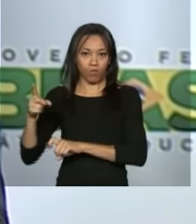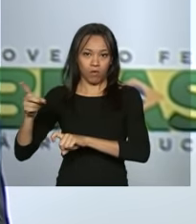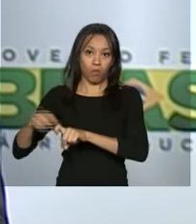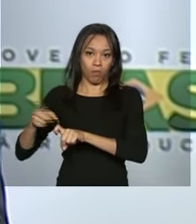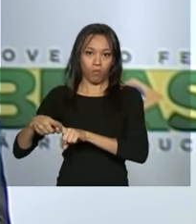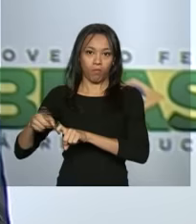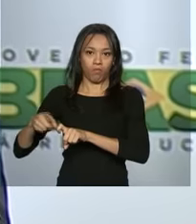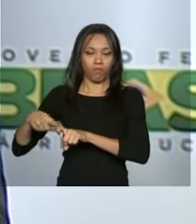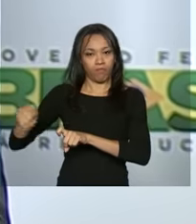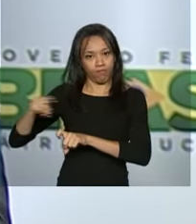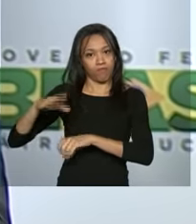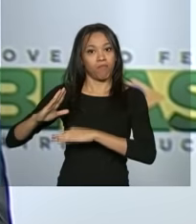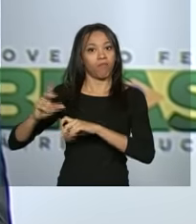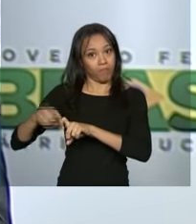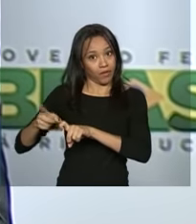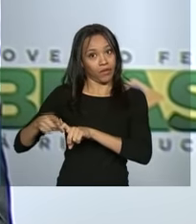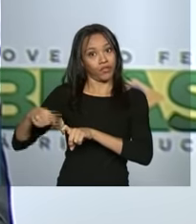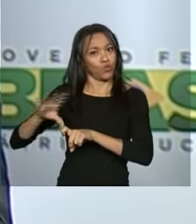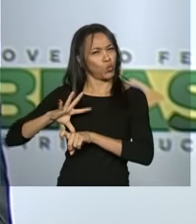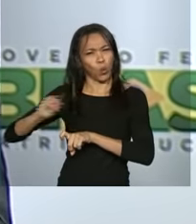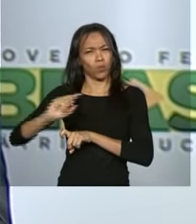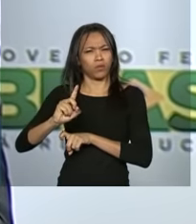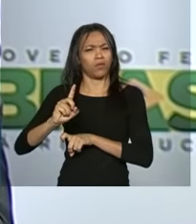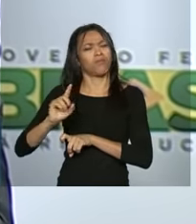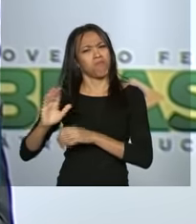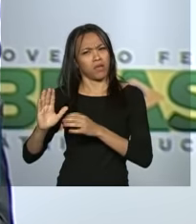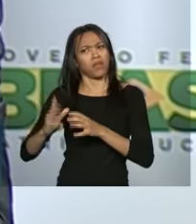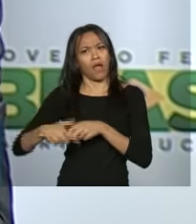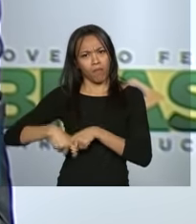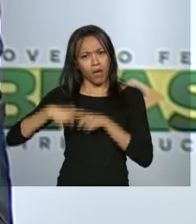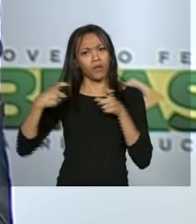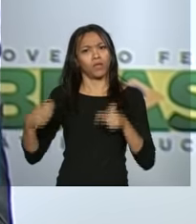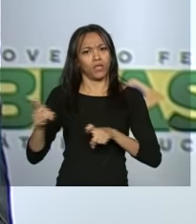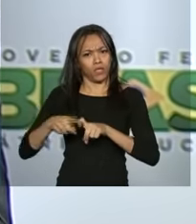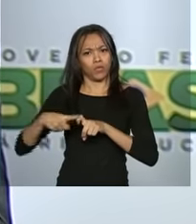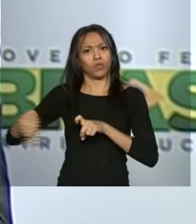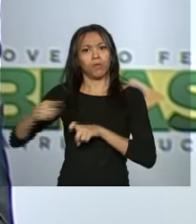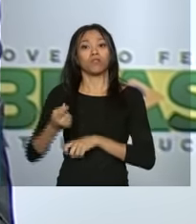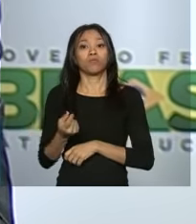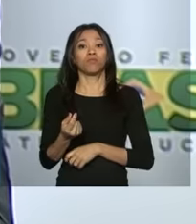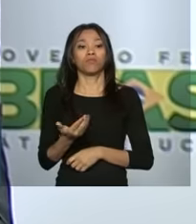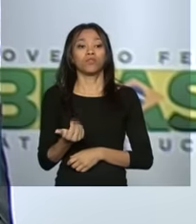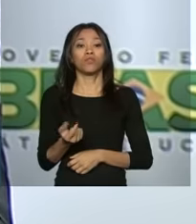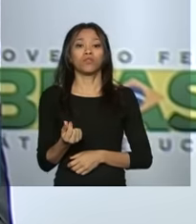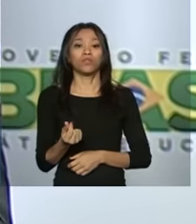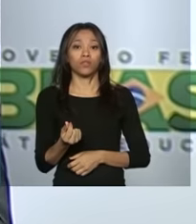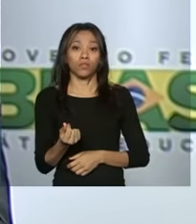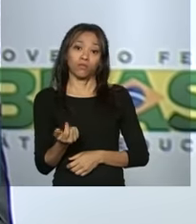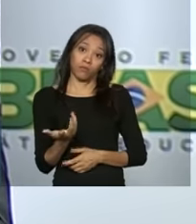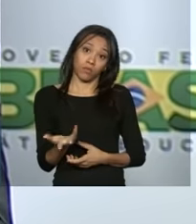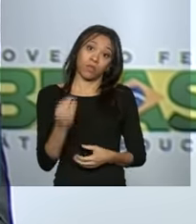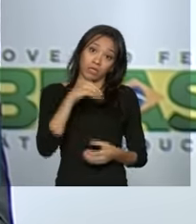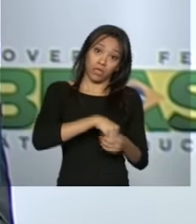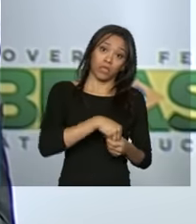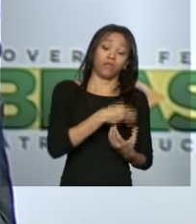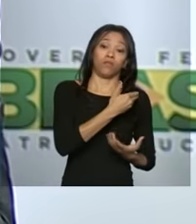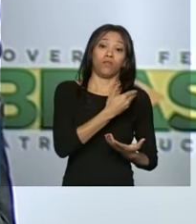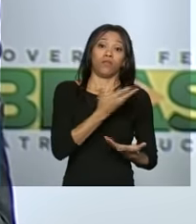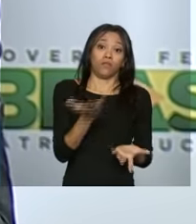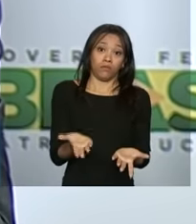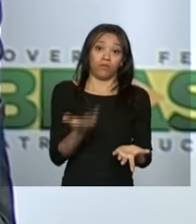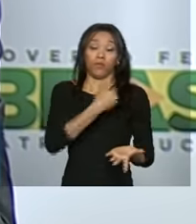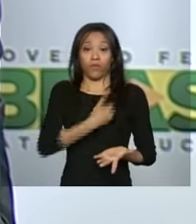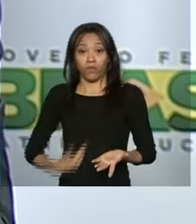muitos especialistas não são todos mas muitos especialistas passaram a cobrar tanto no setor público como no setor privado a